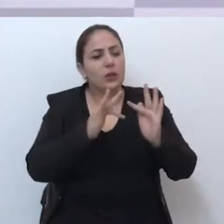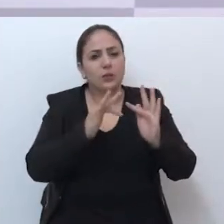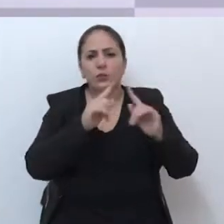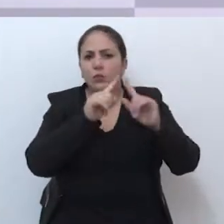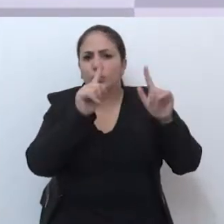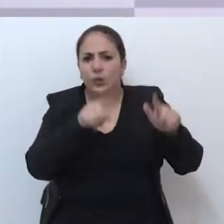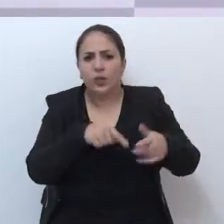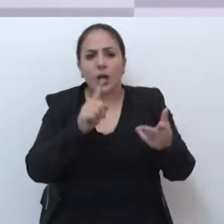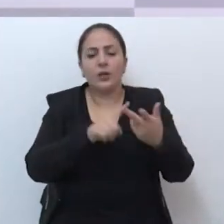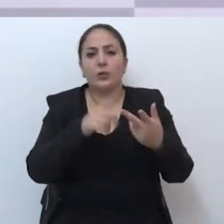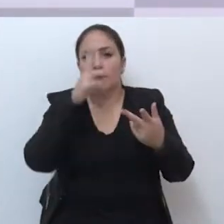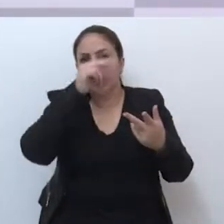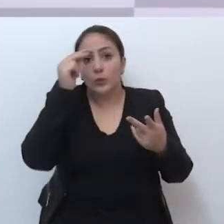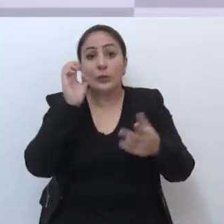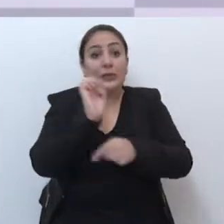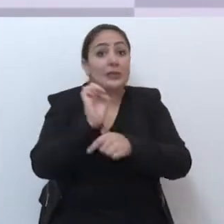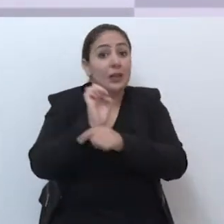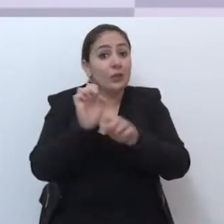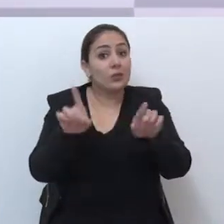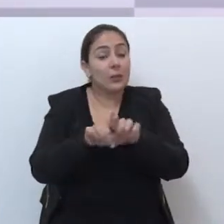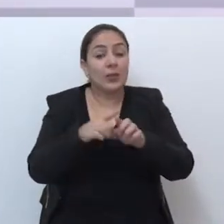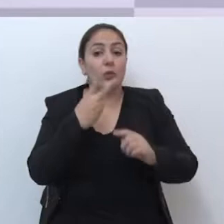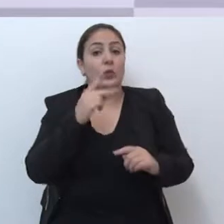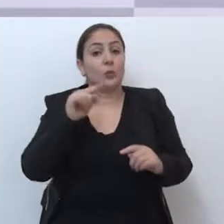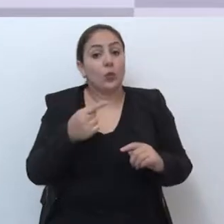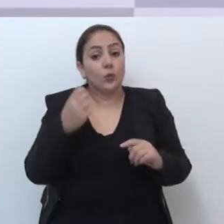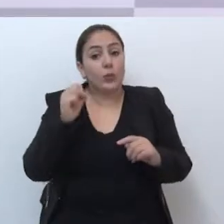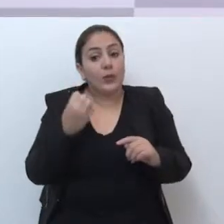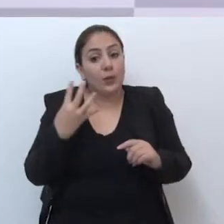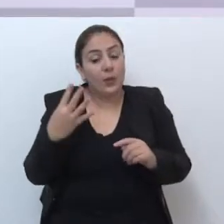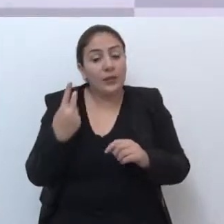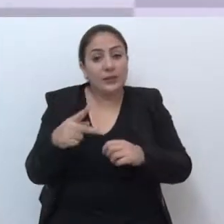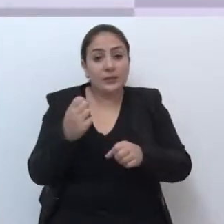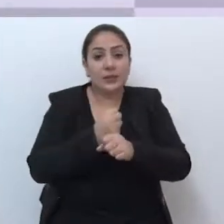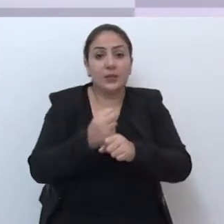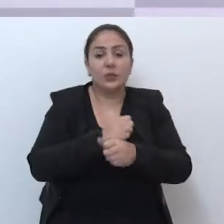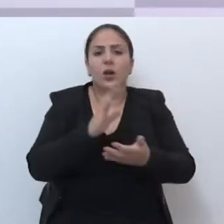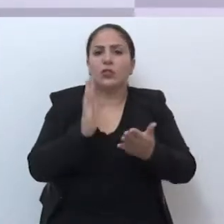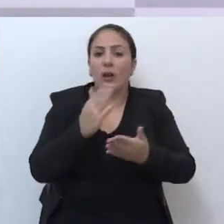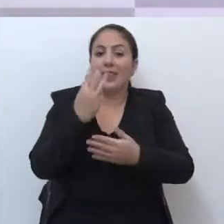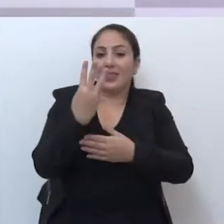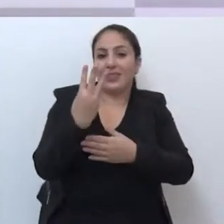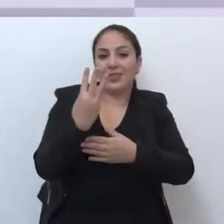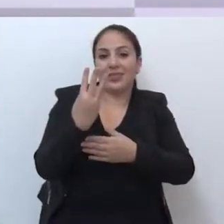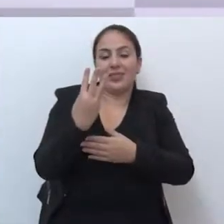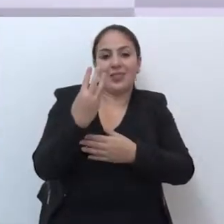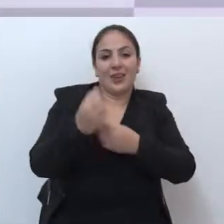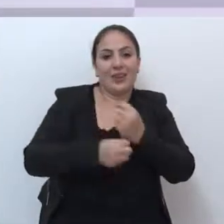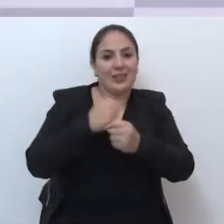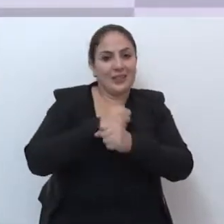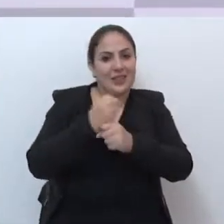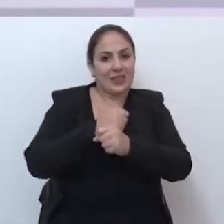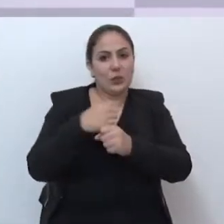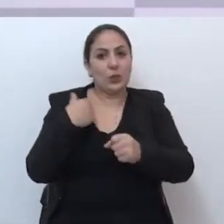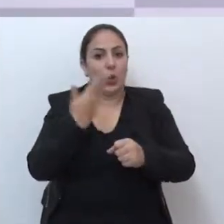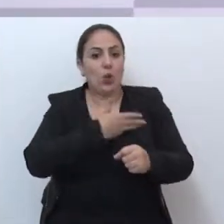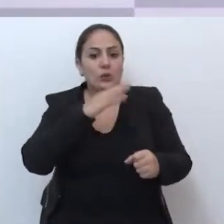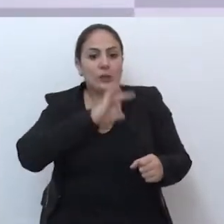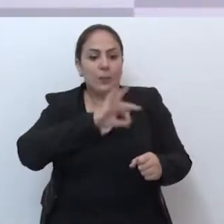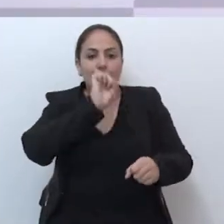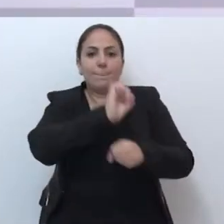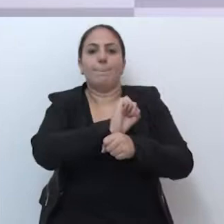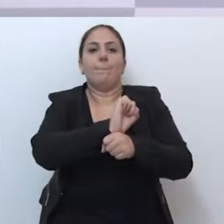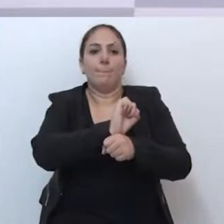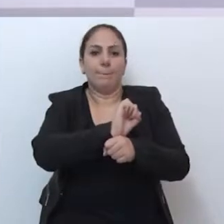da prefeitura, do estado, ganham, que foi o 2,84 esse ano. Já que fazia 3 anos que nós estávamos